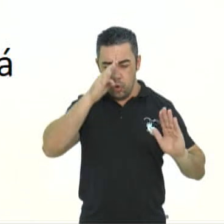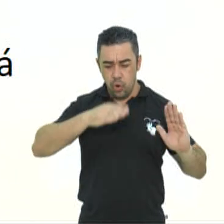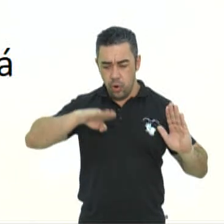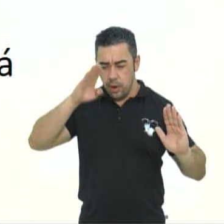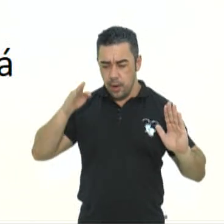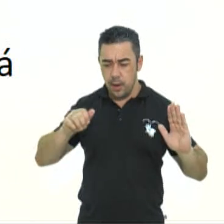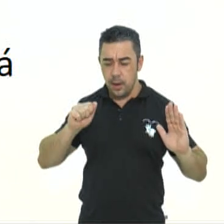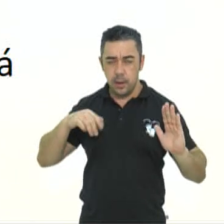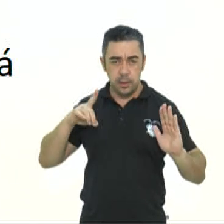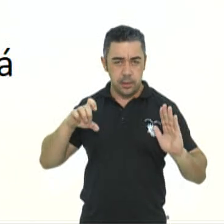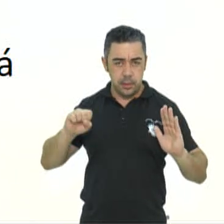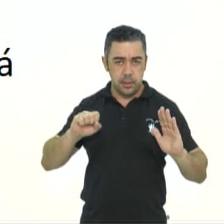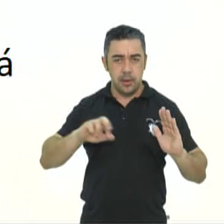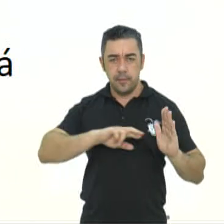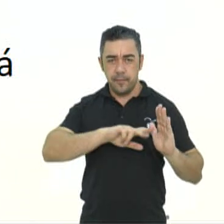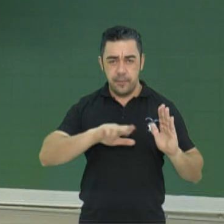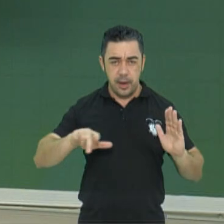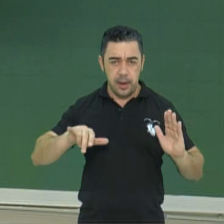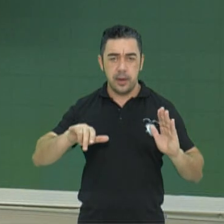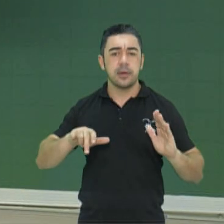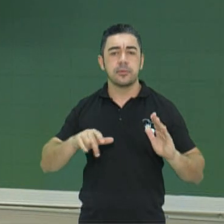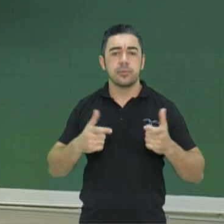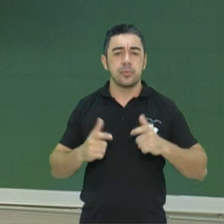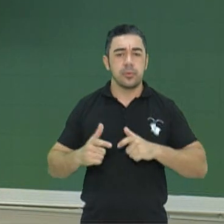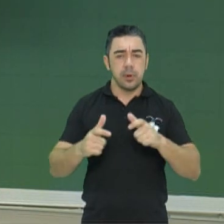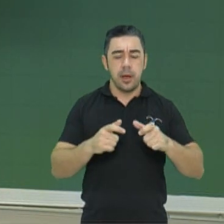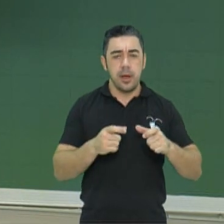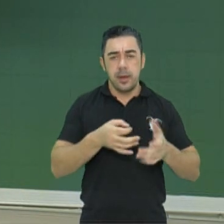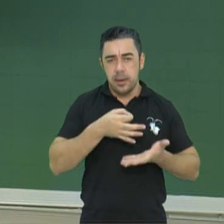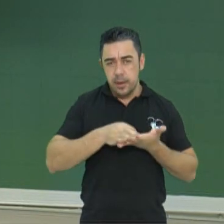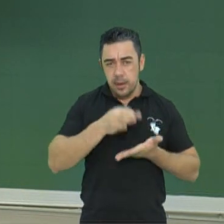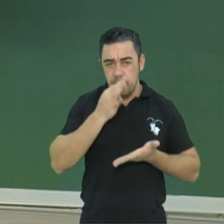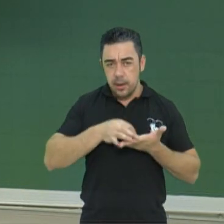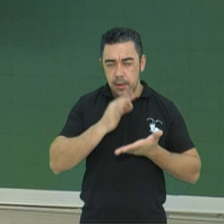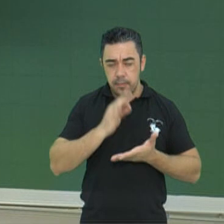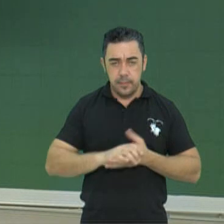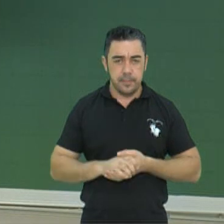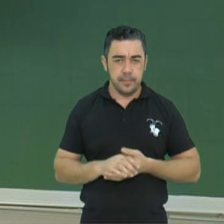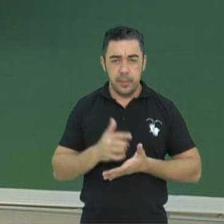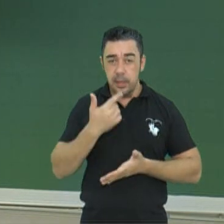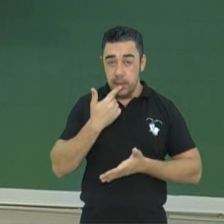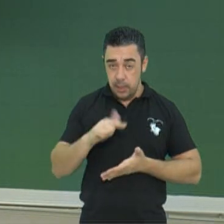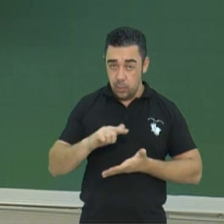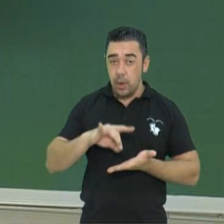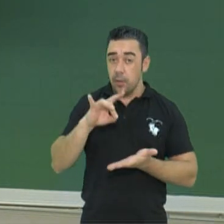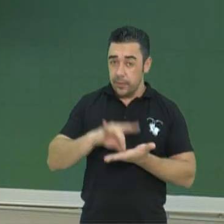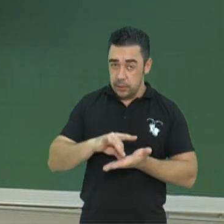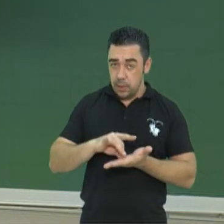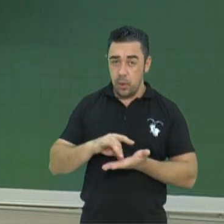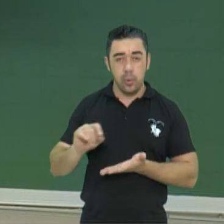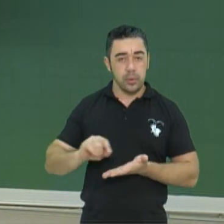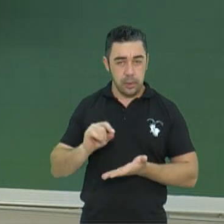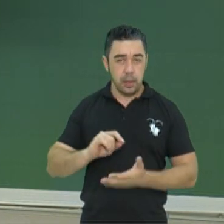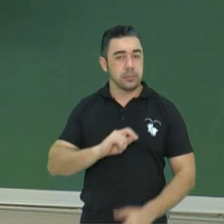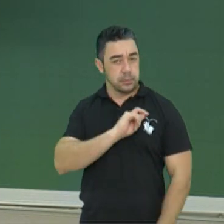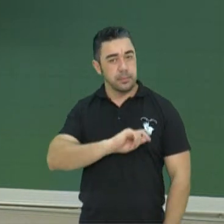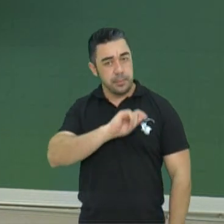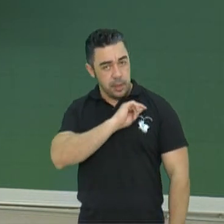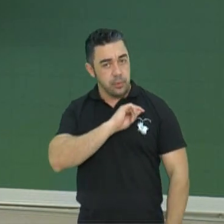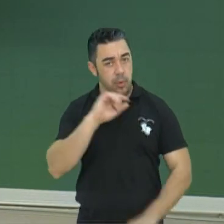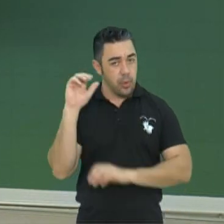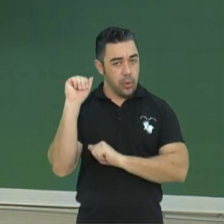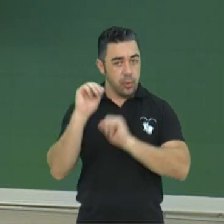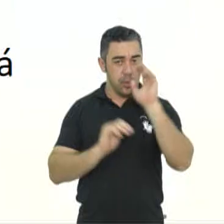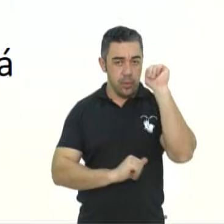y varios cafetales, vários cafezais. La lengua oficial de Colombia es español.